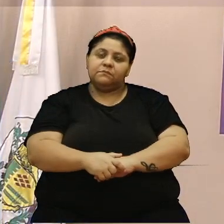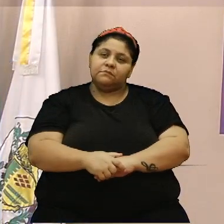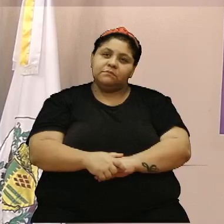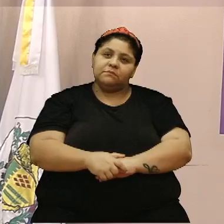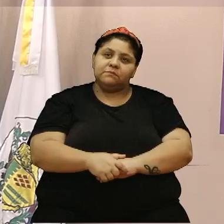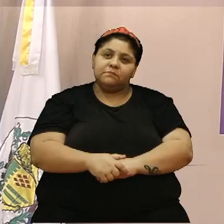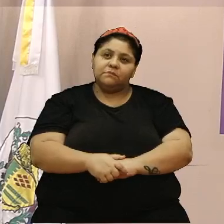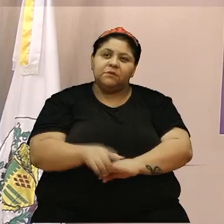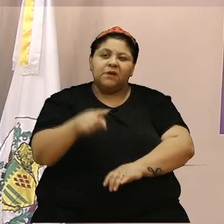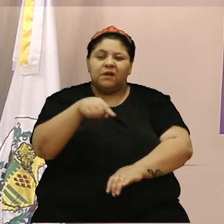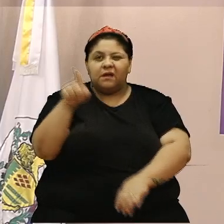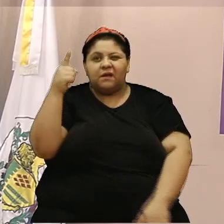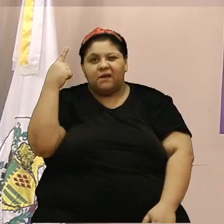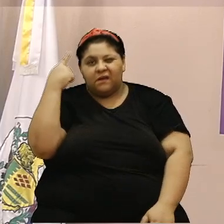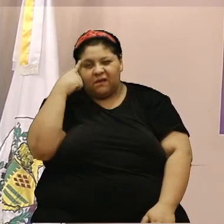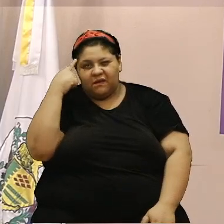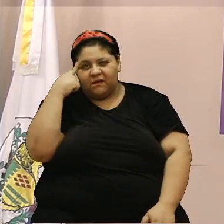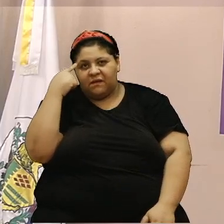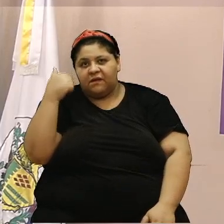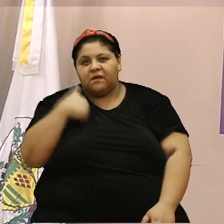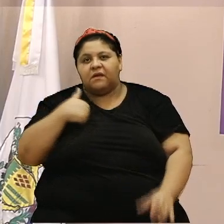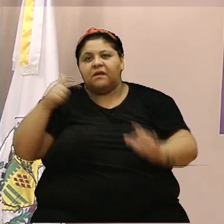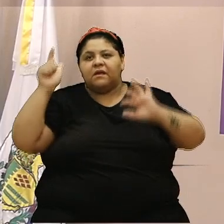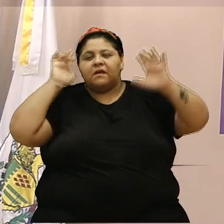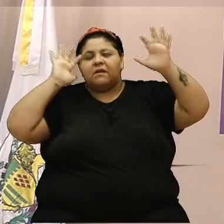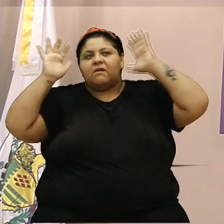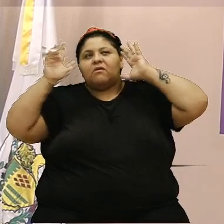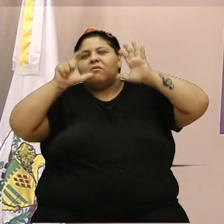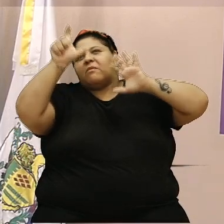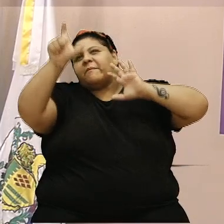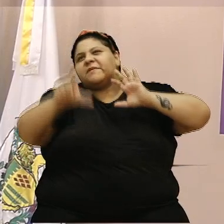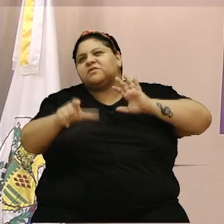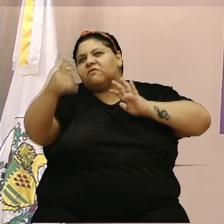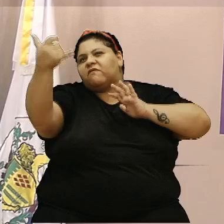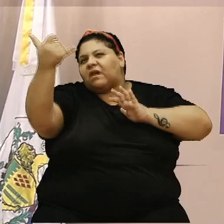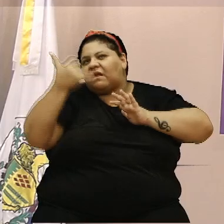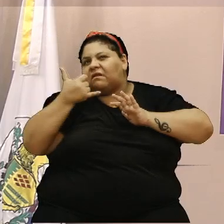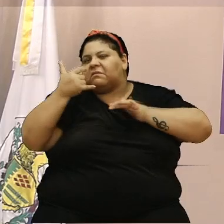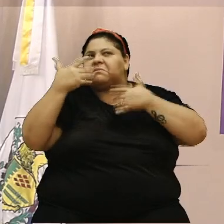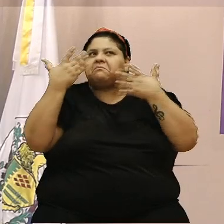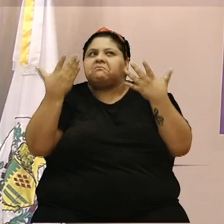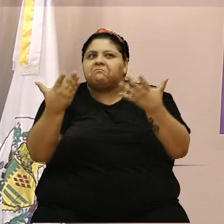E quando eu estava pensando sobre isso, eu imaginei alguém dizendo,